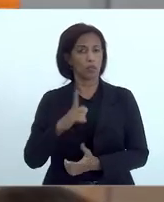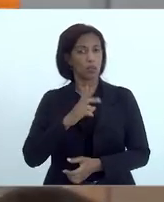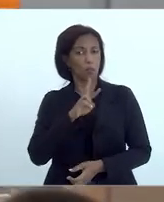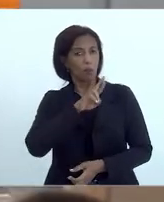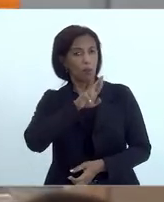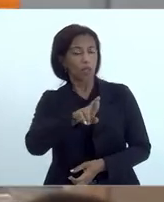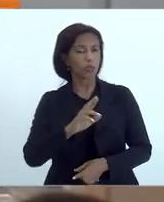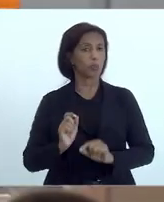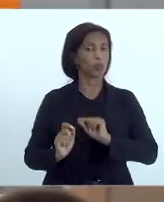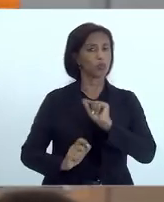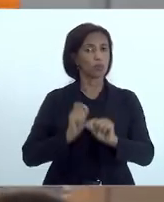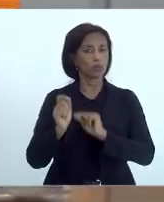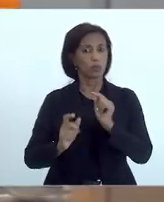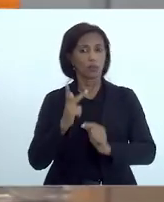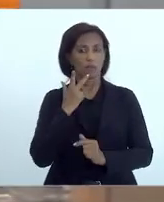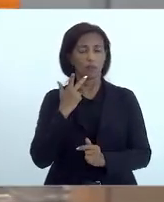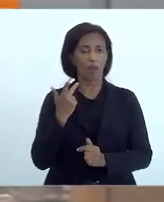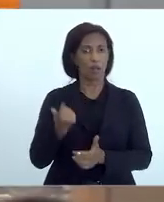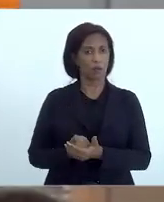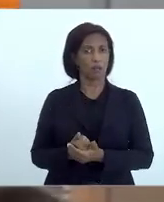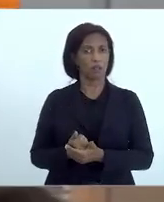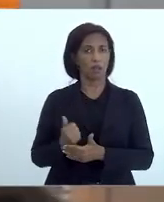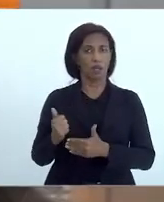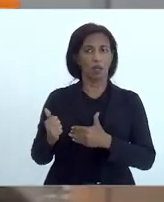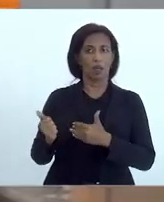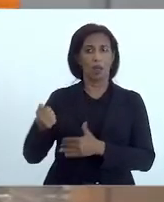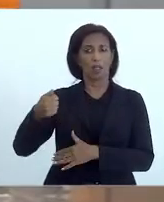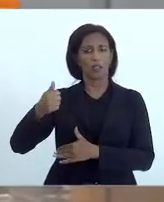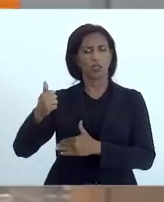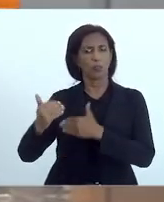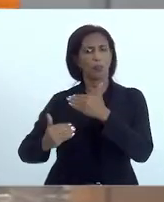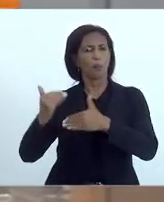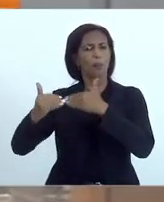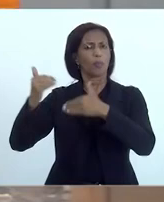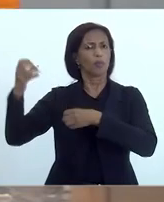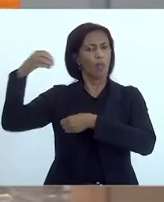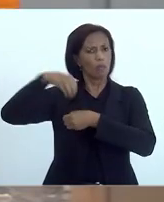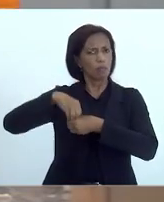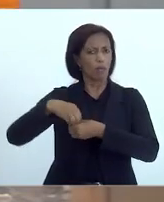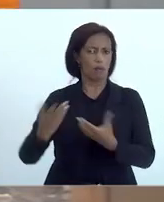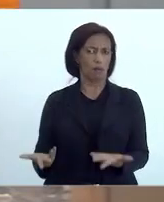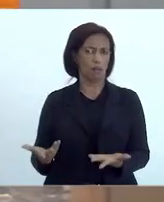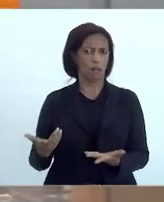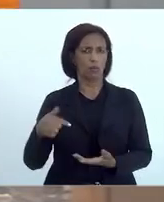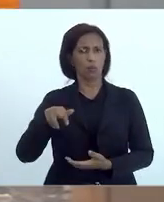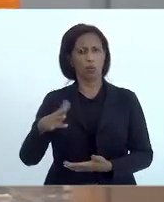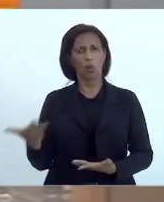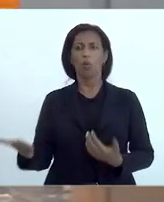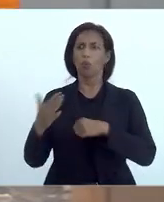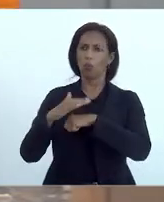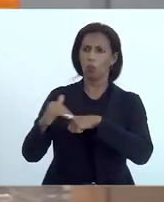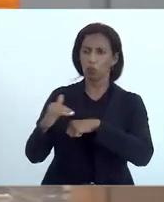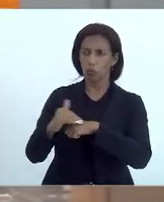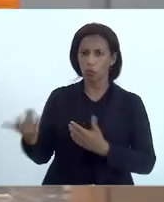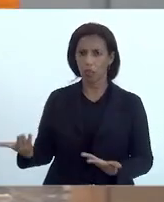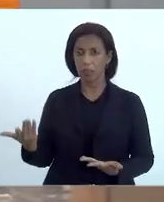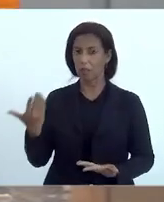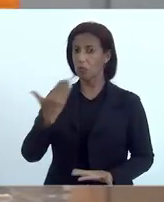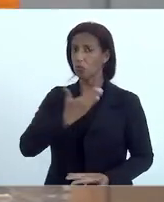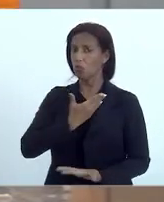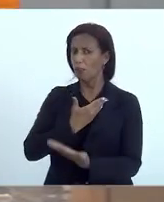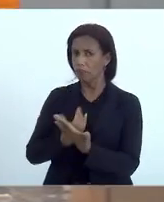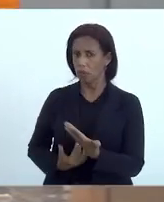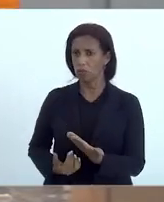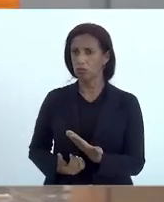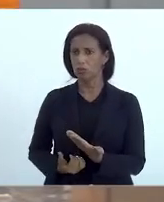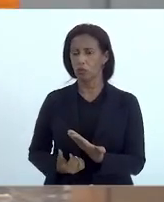resposta a respeito as promoções internas da Corporação então com todo carinho vai ser esse sabe que eu sou amigo pessoal